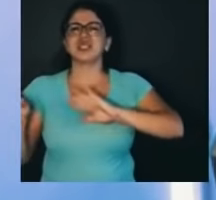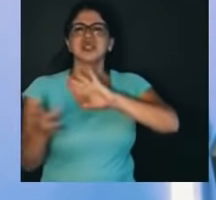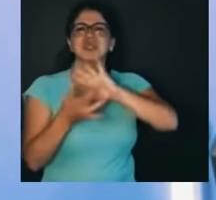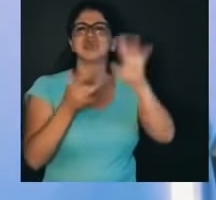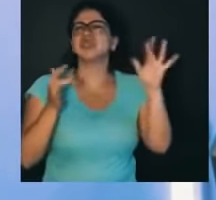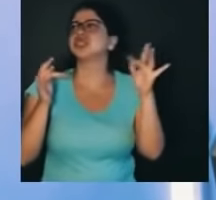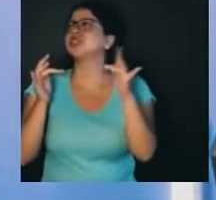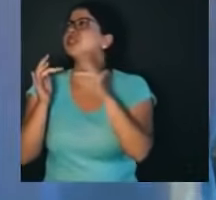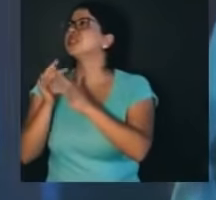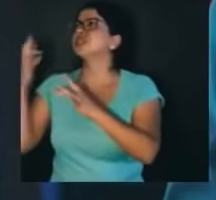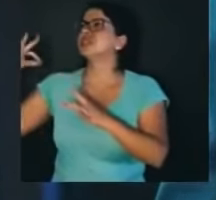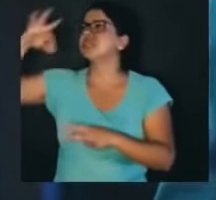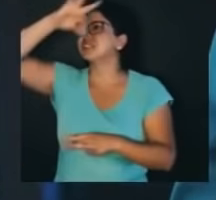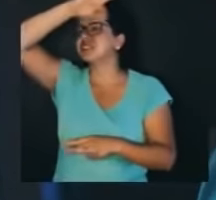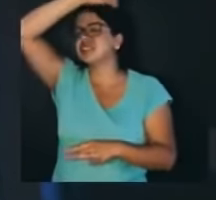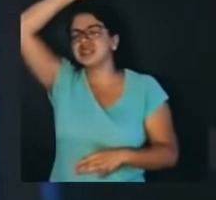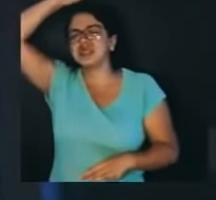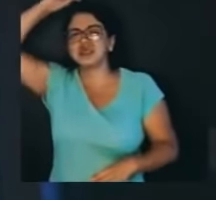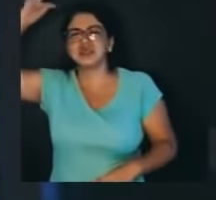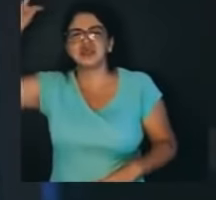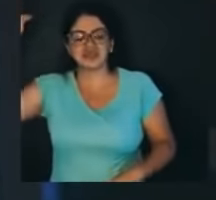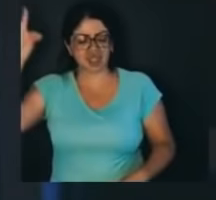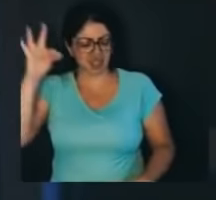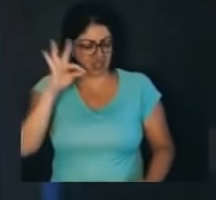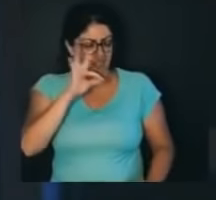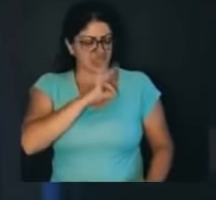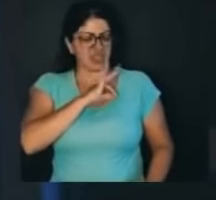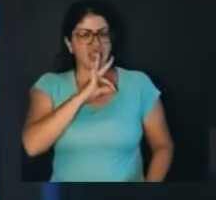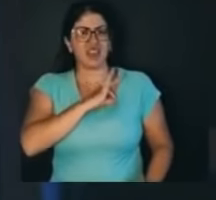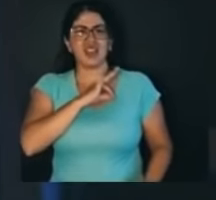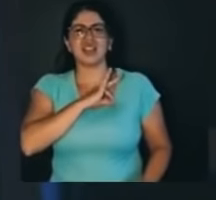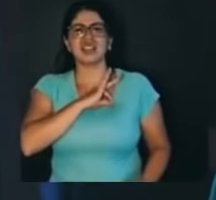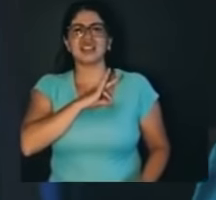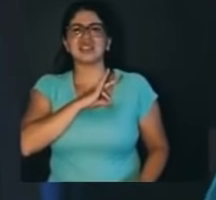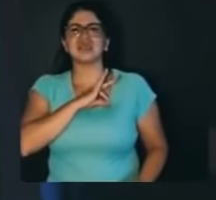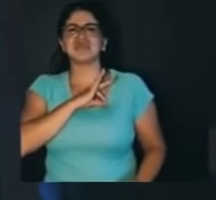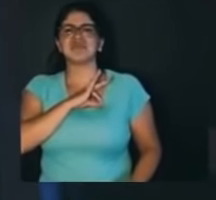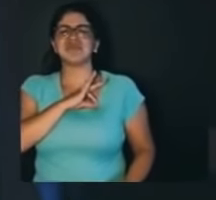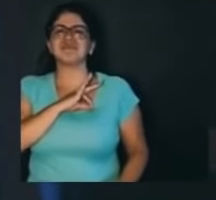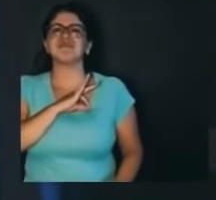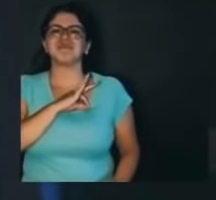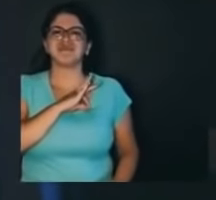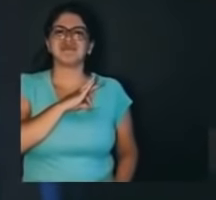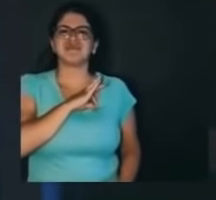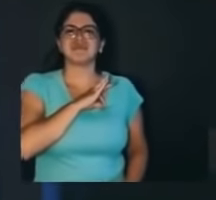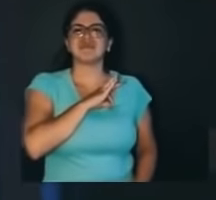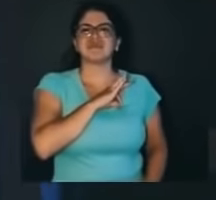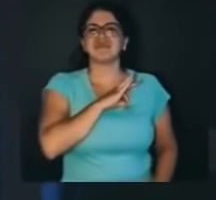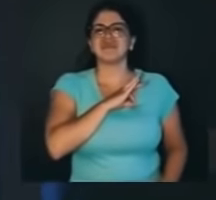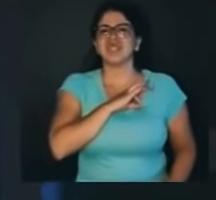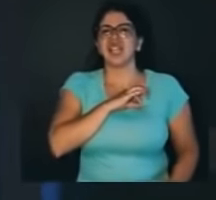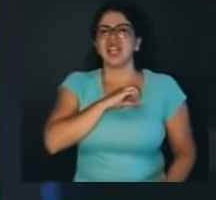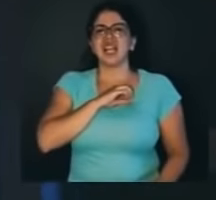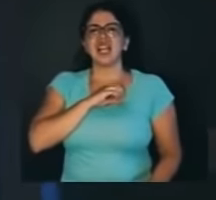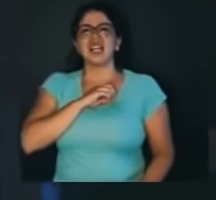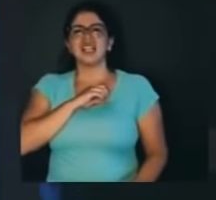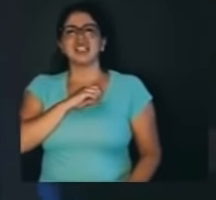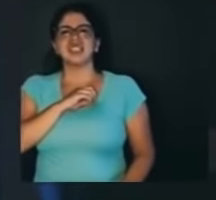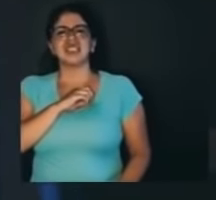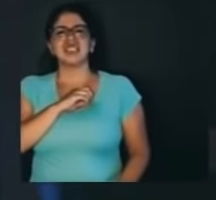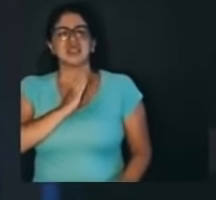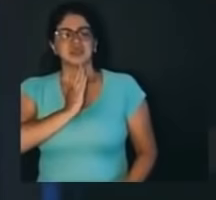Espírito Santo, vá trazendo, Senhor, autoestima para aquelas pessoas que tinham deixado de se amar porque